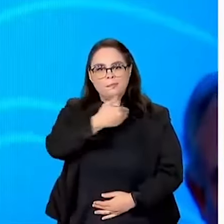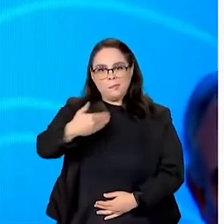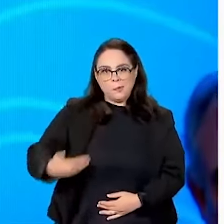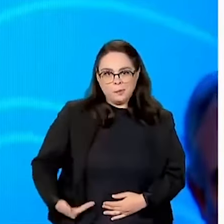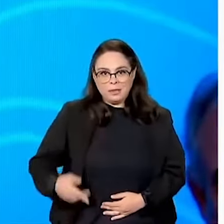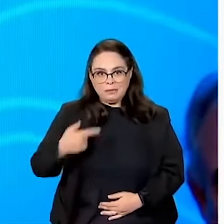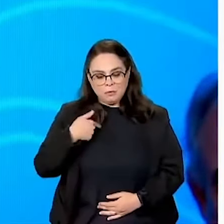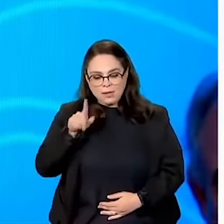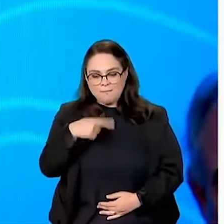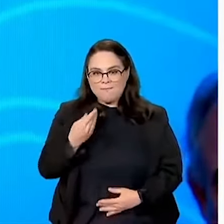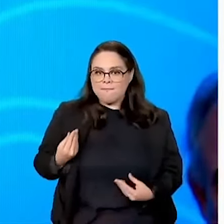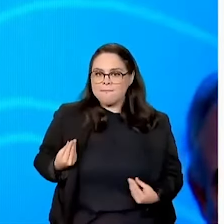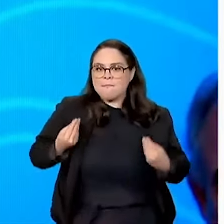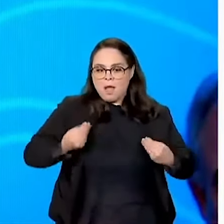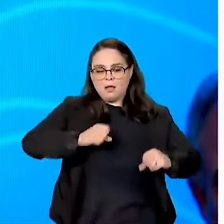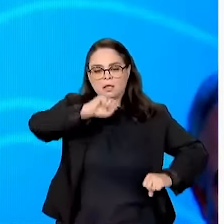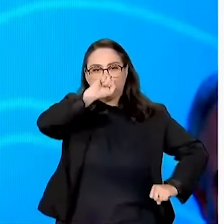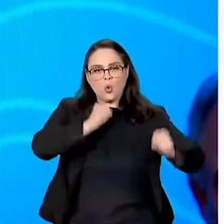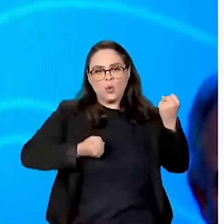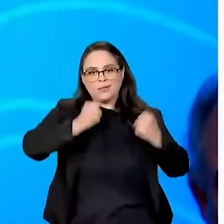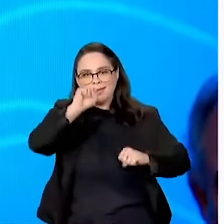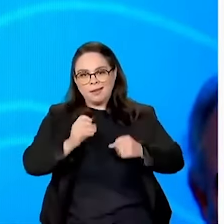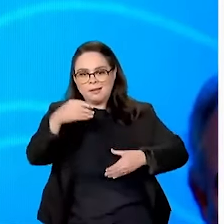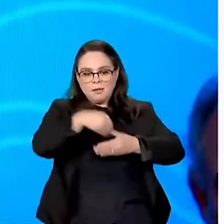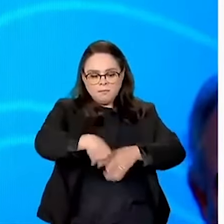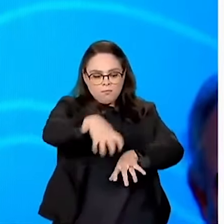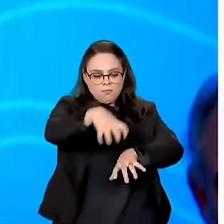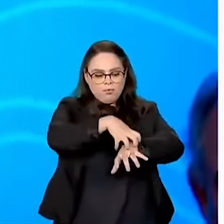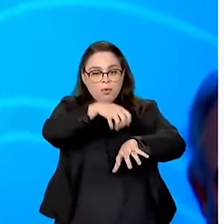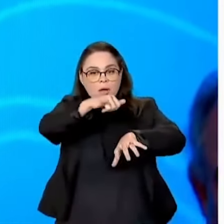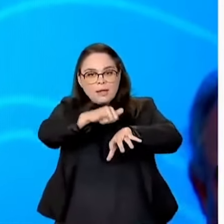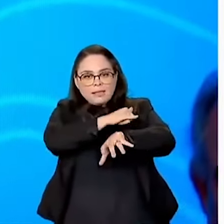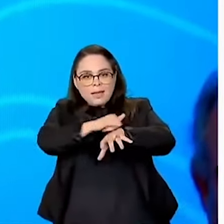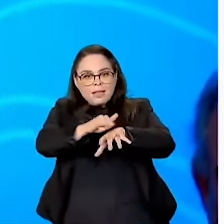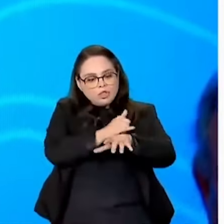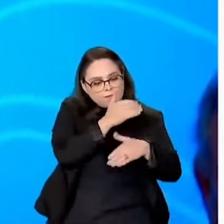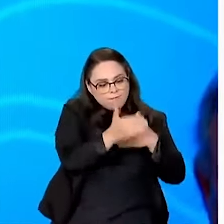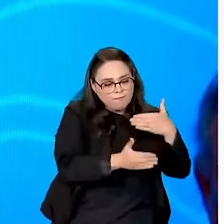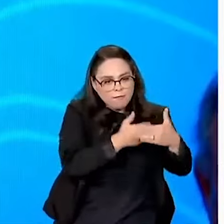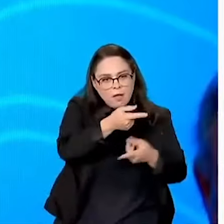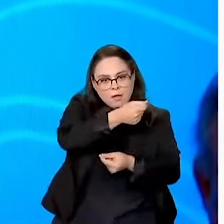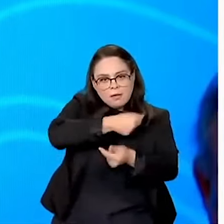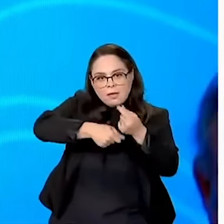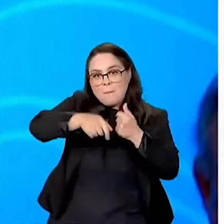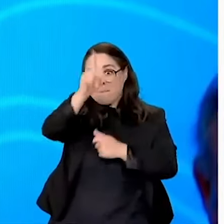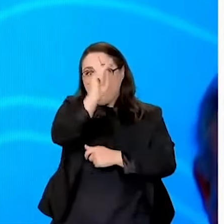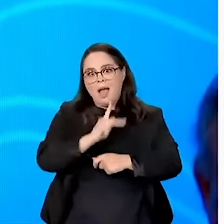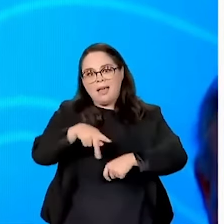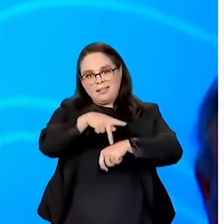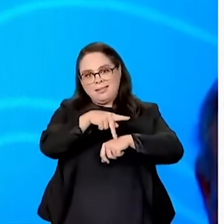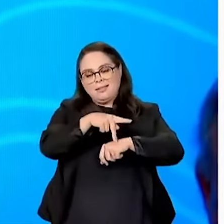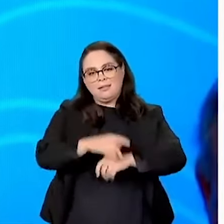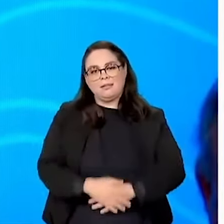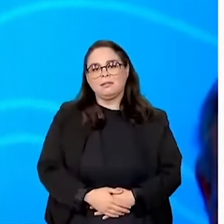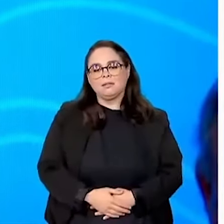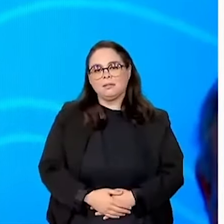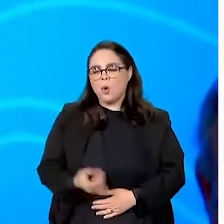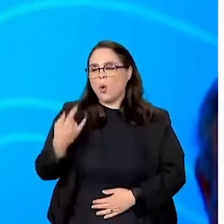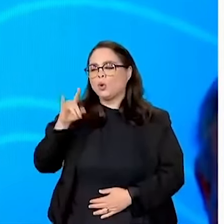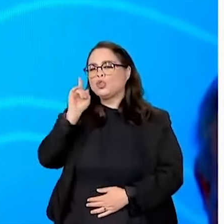qual recolocamos a indústria no centro da estratégia de desenvolvimento econômico nacional. No último